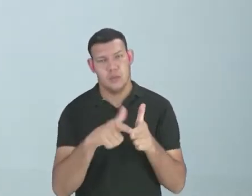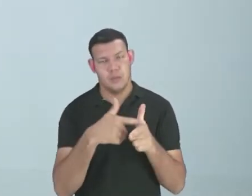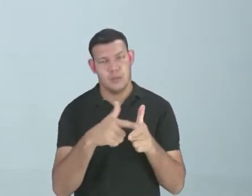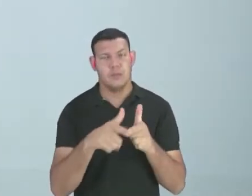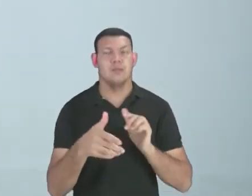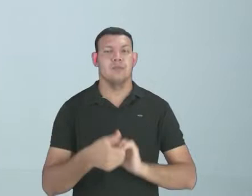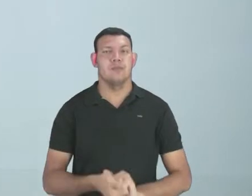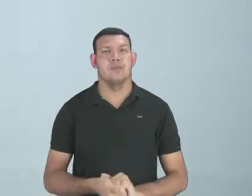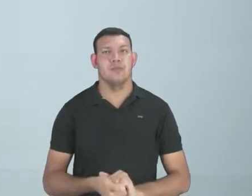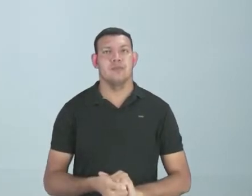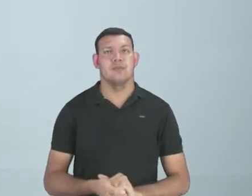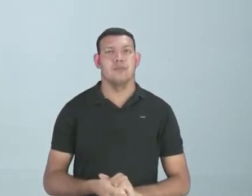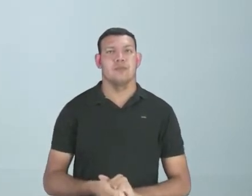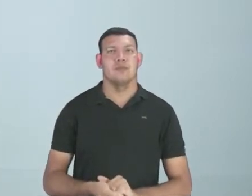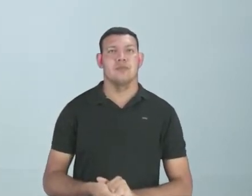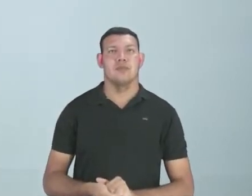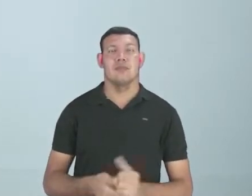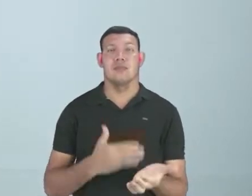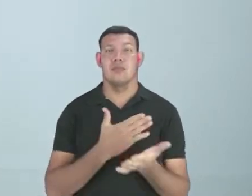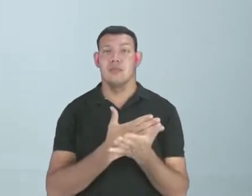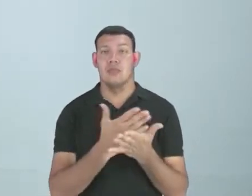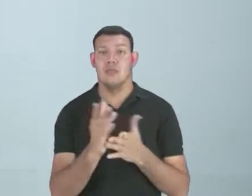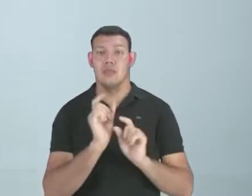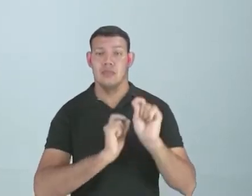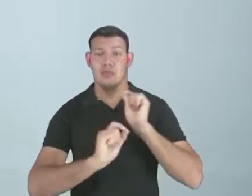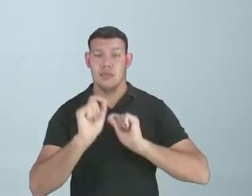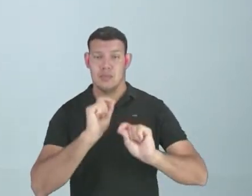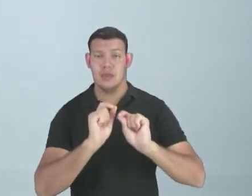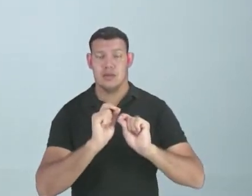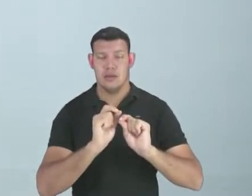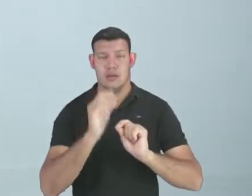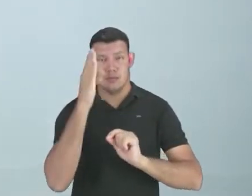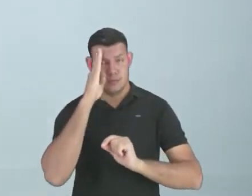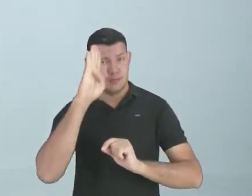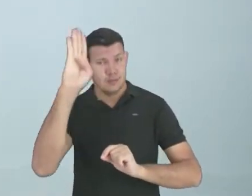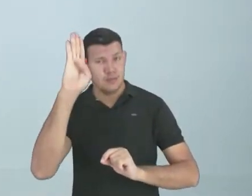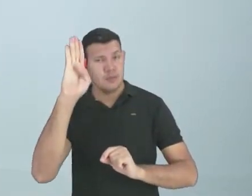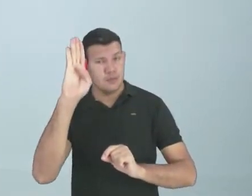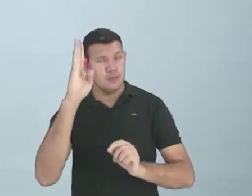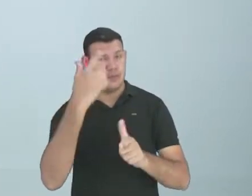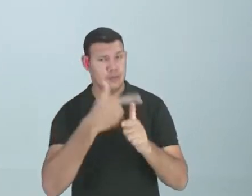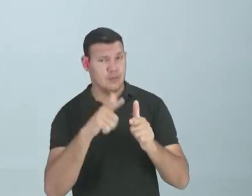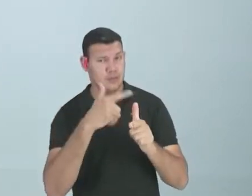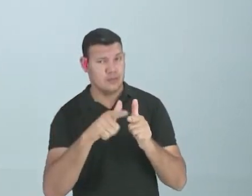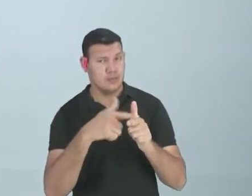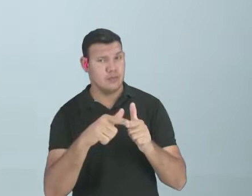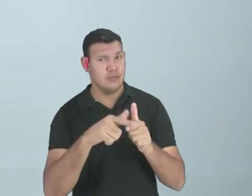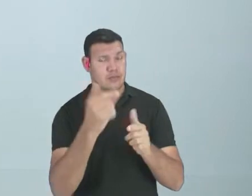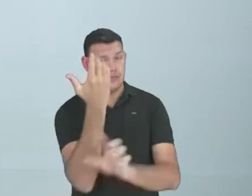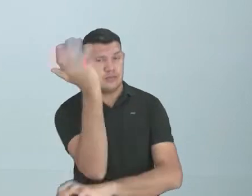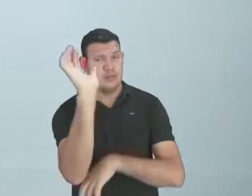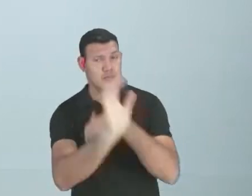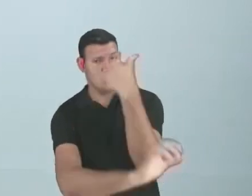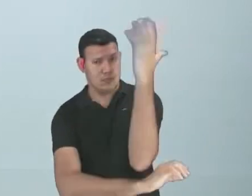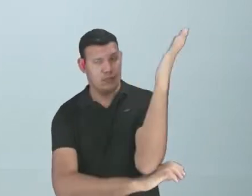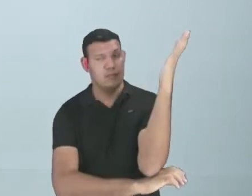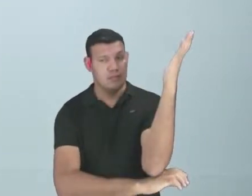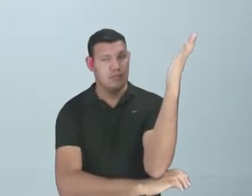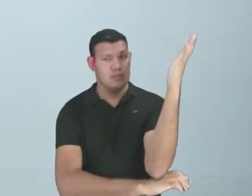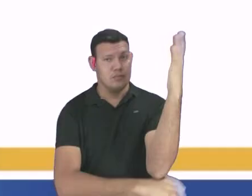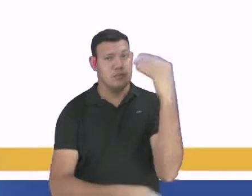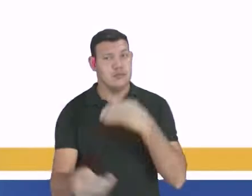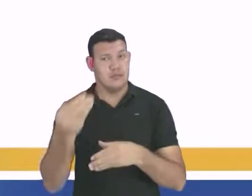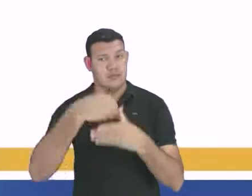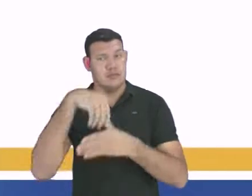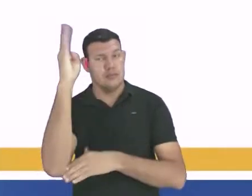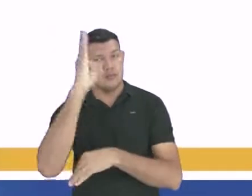bom? Então vamos começar falando um pouquinho dos principais problemas ambientais que atingem o Brasil de uma forma geral, tá? Leiam ali